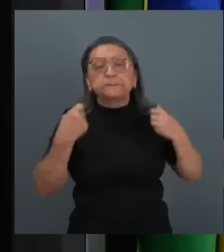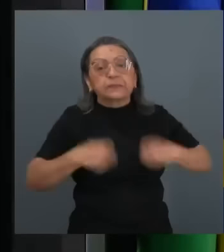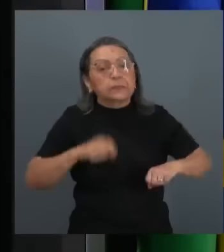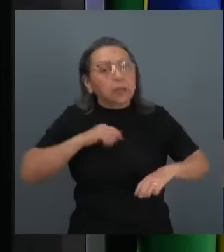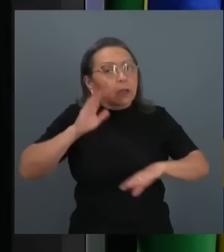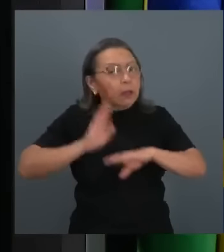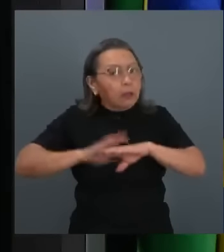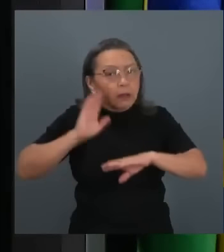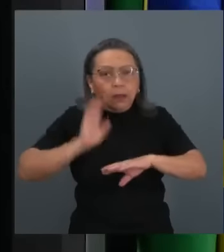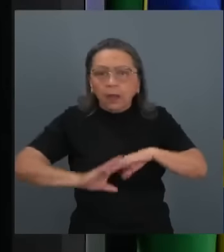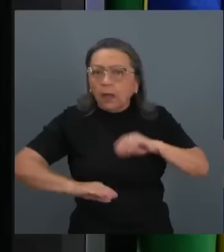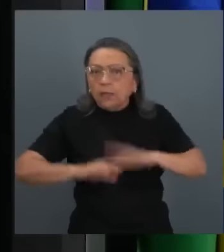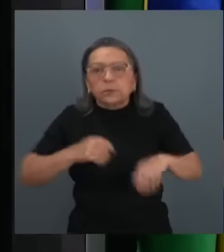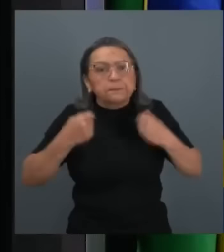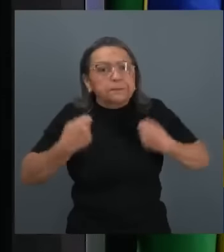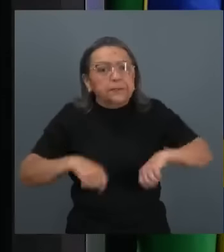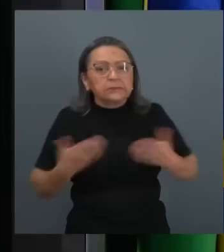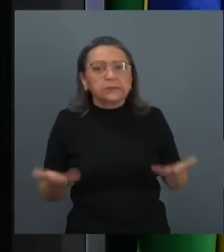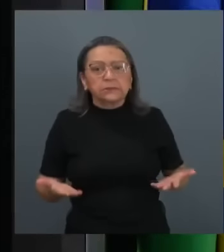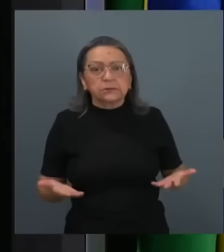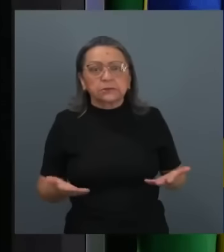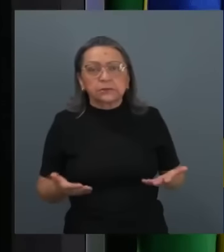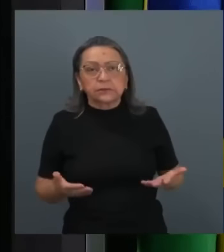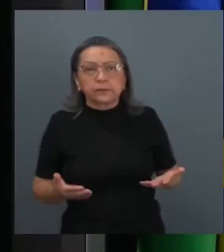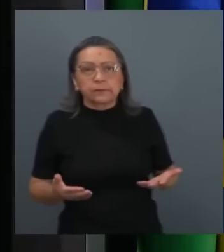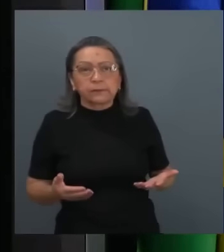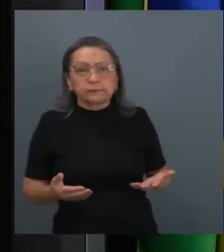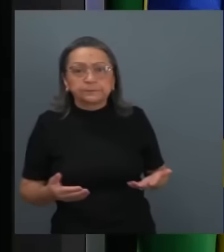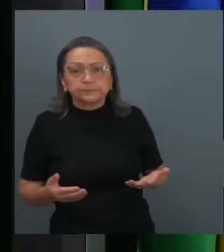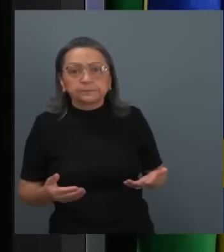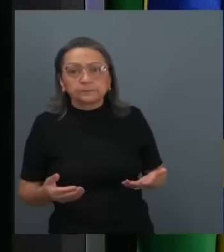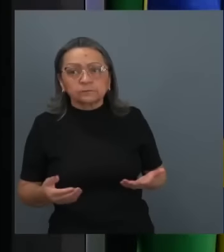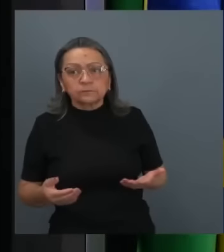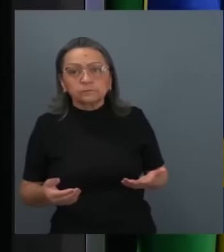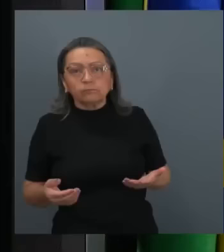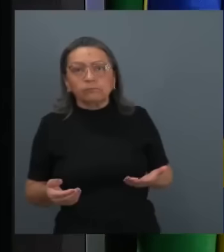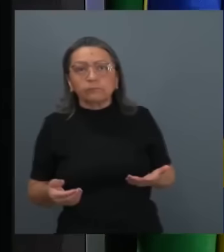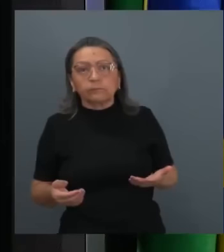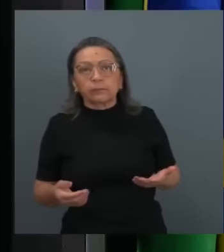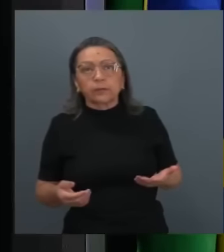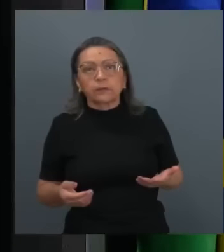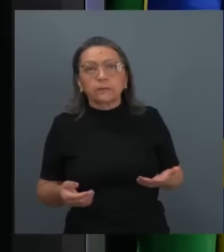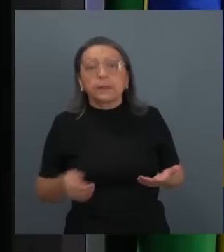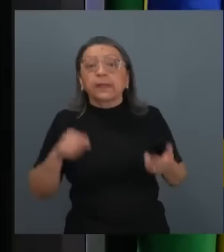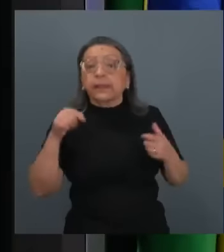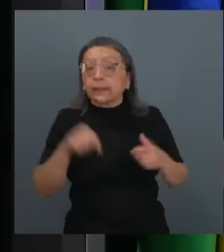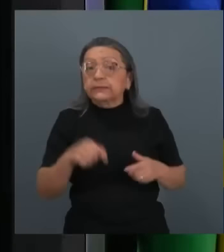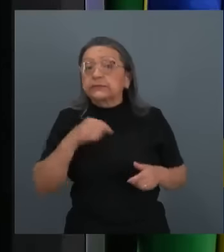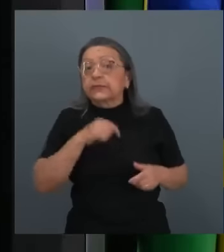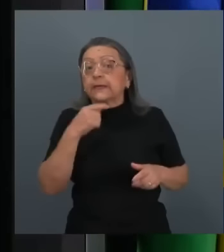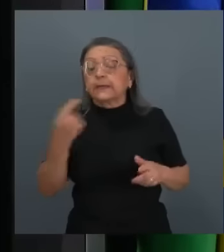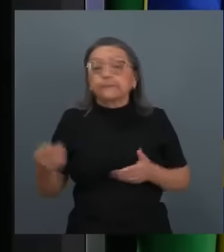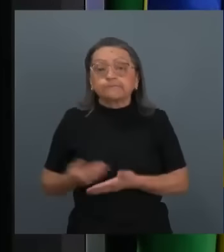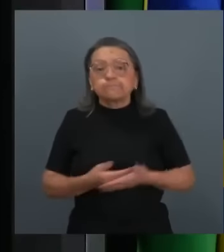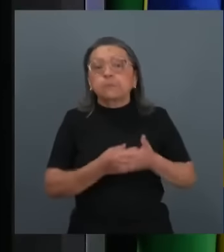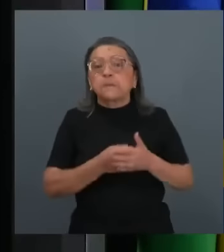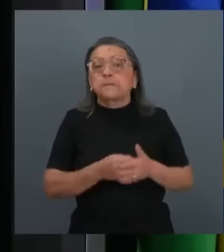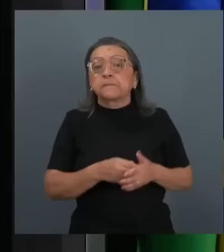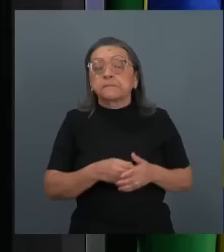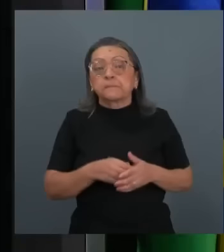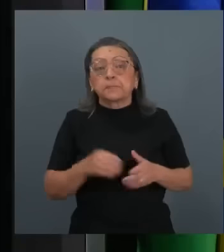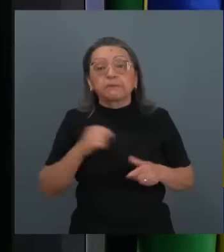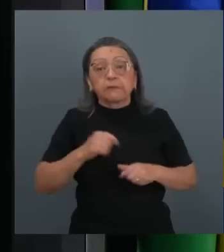ação. Tem que ter uma ação do Estado. Esse é um mal que vem se alastrando